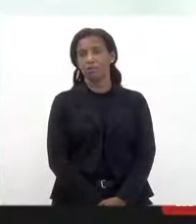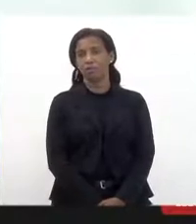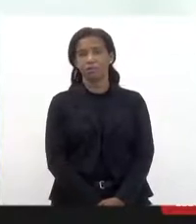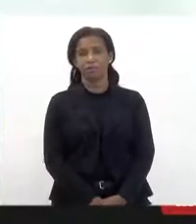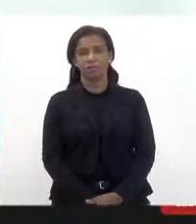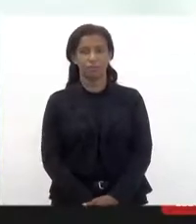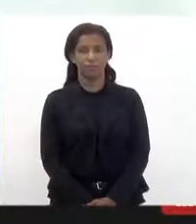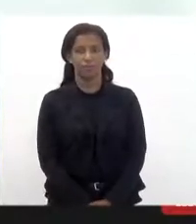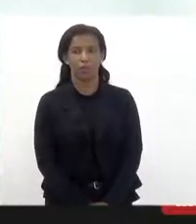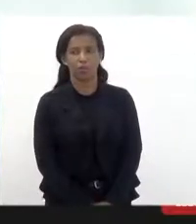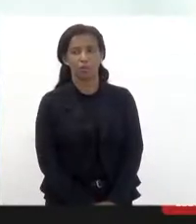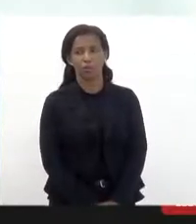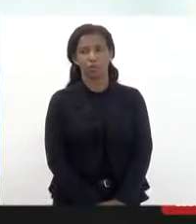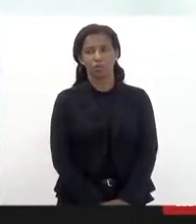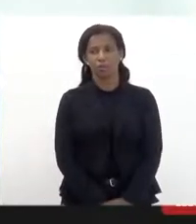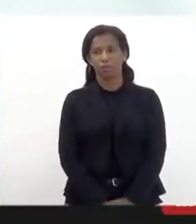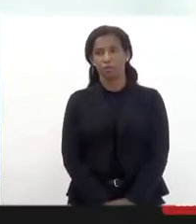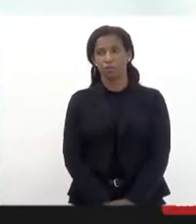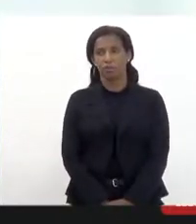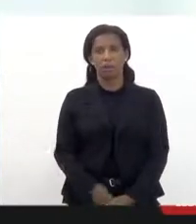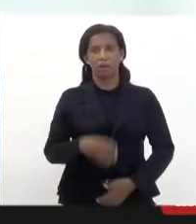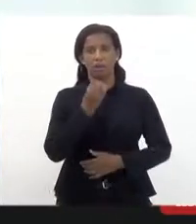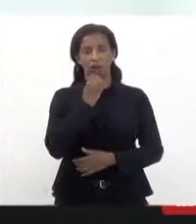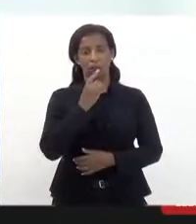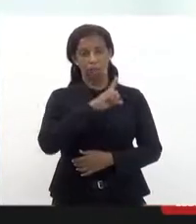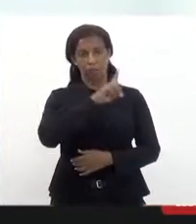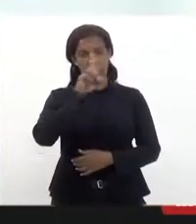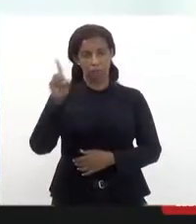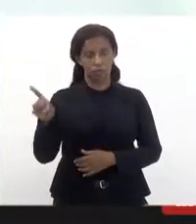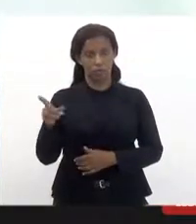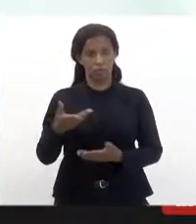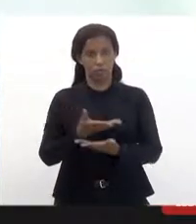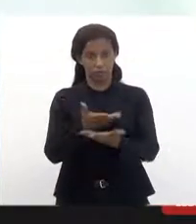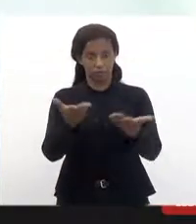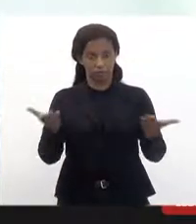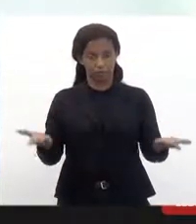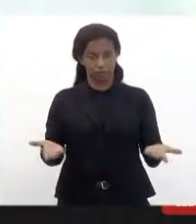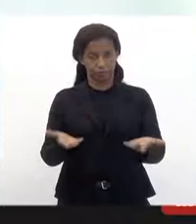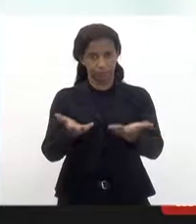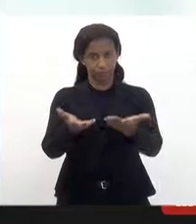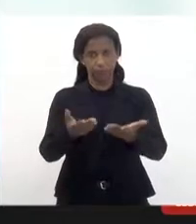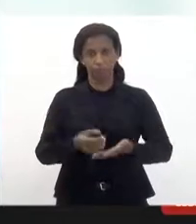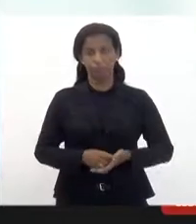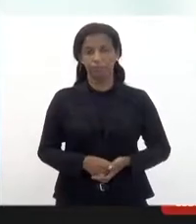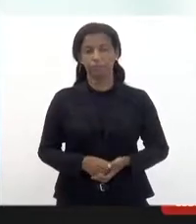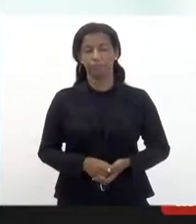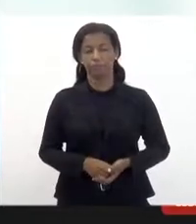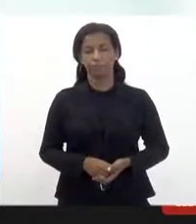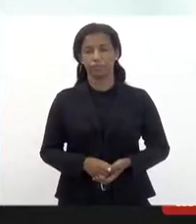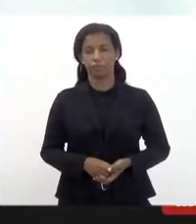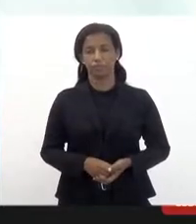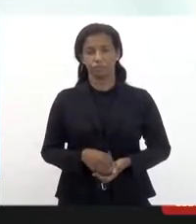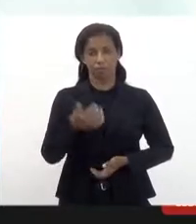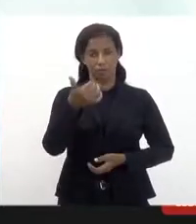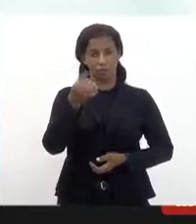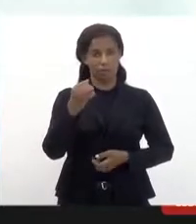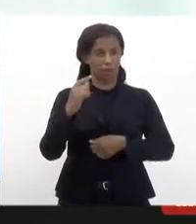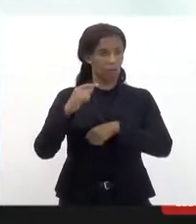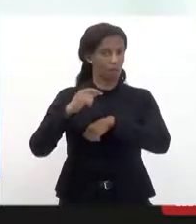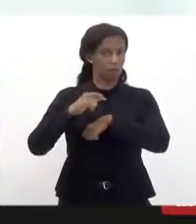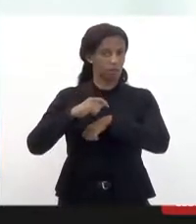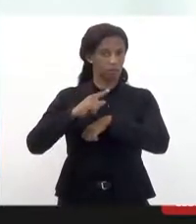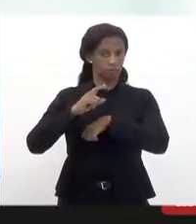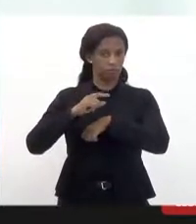Bom dia a todos e a todas. Às 10